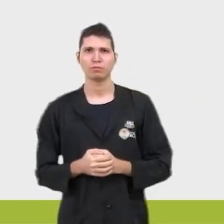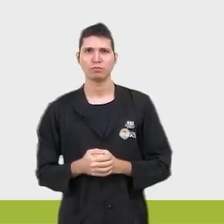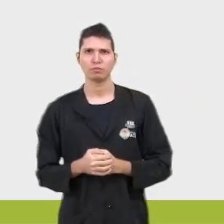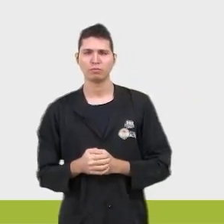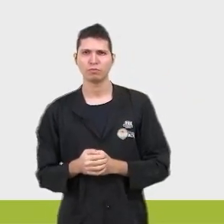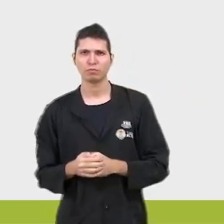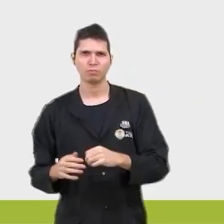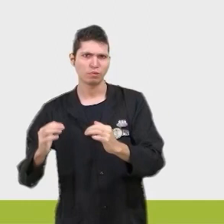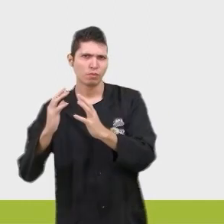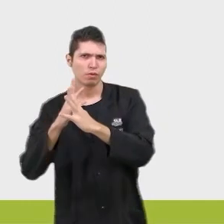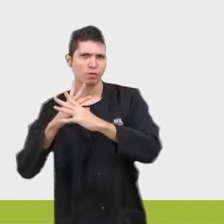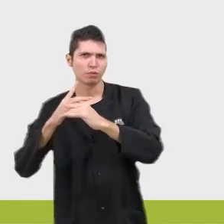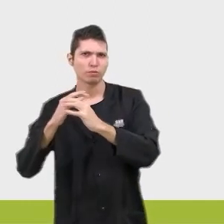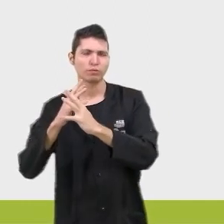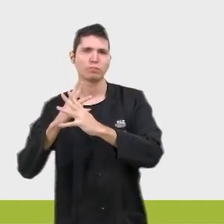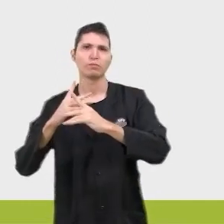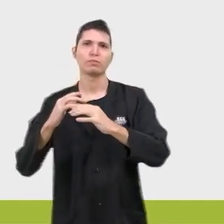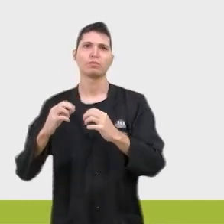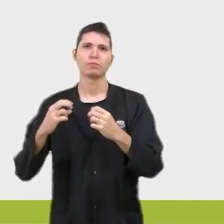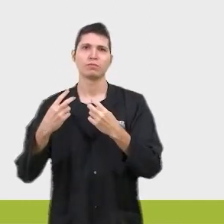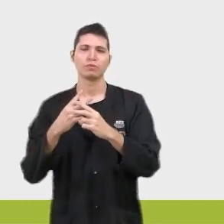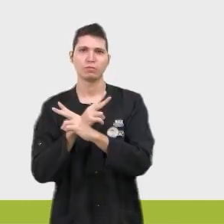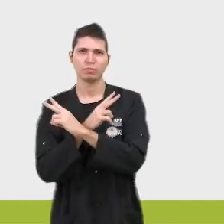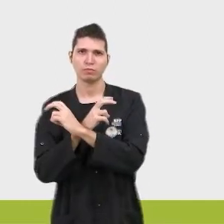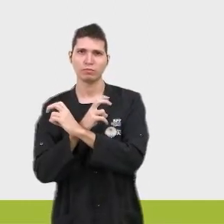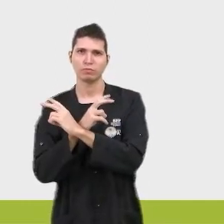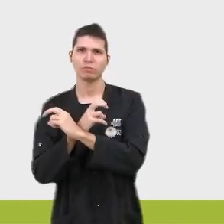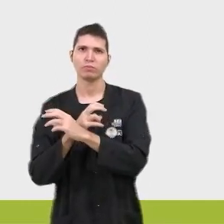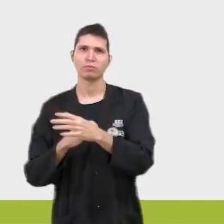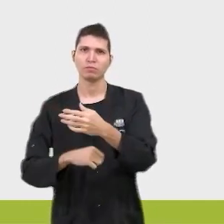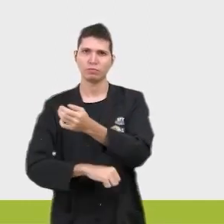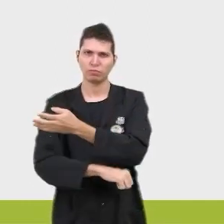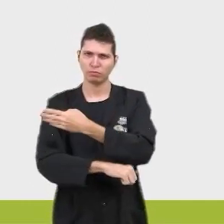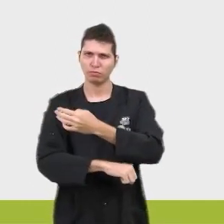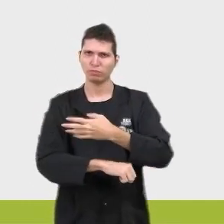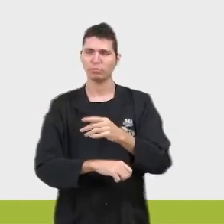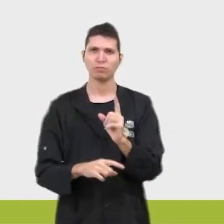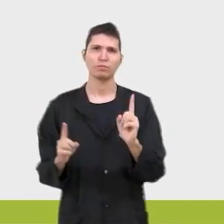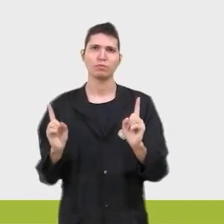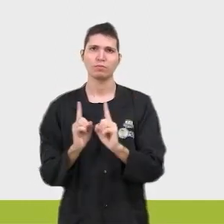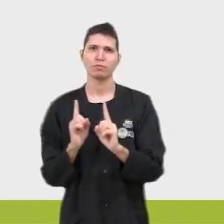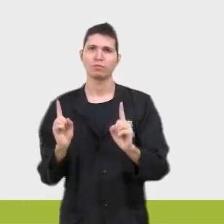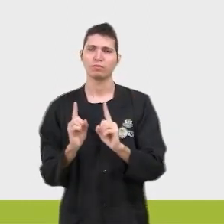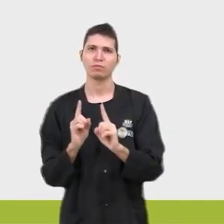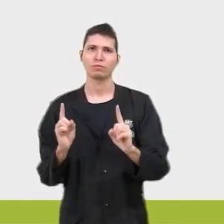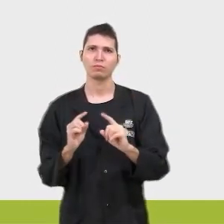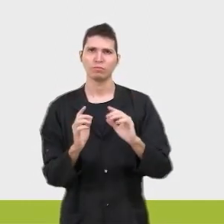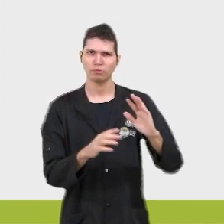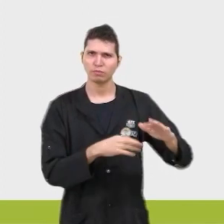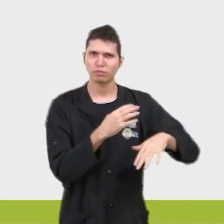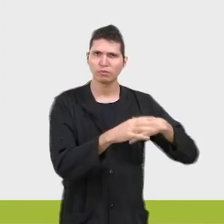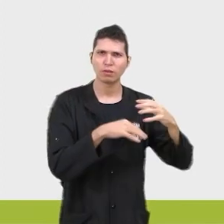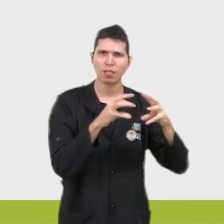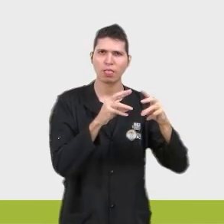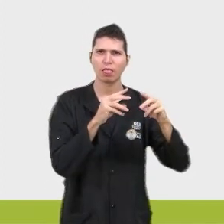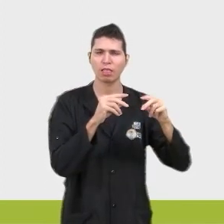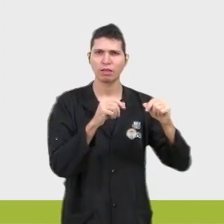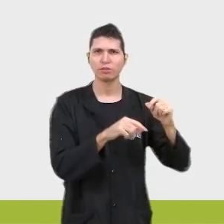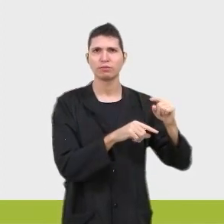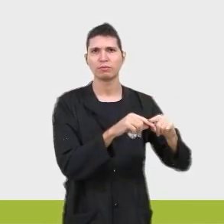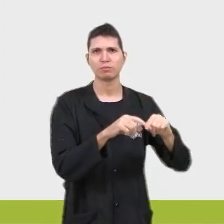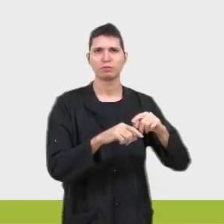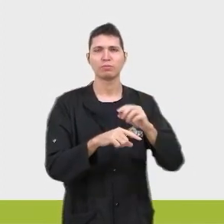os peixes? Não. Então está fora, está fora. Aceleram a decomposição da matéria orgânica? Quem